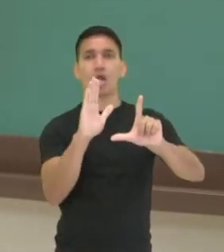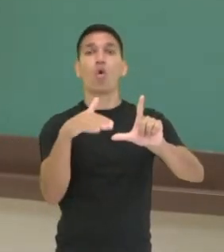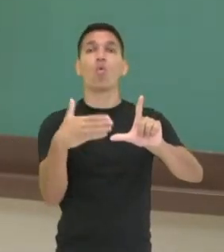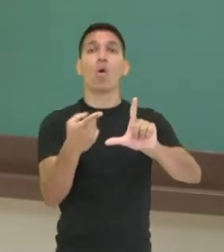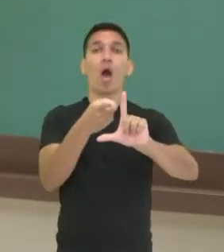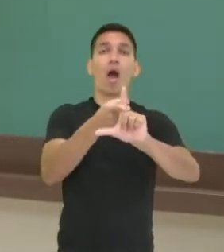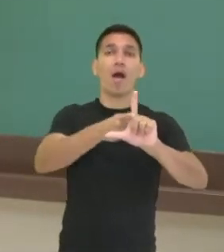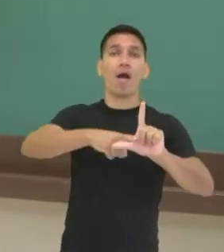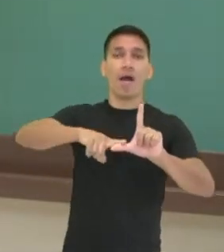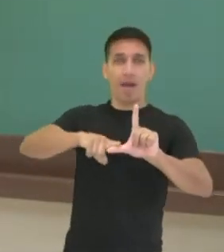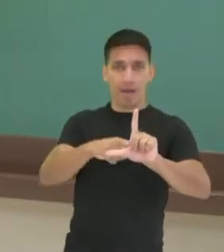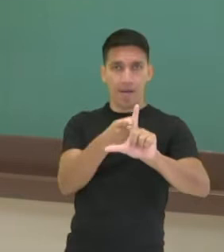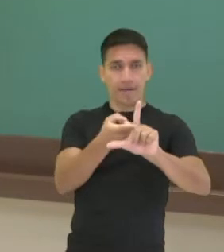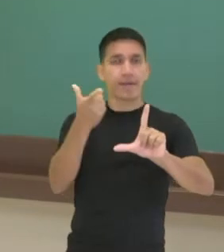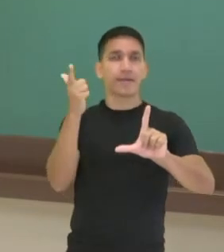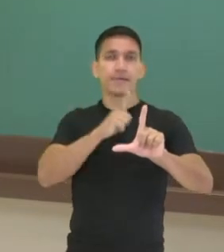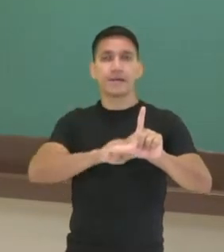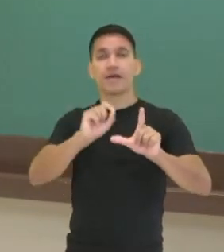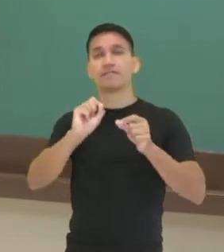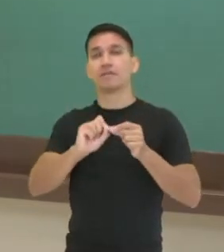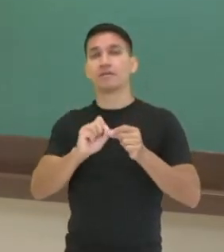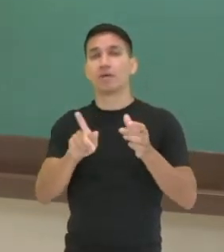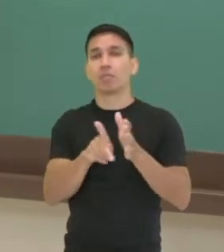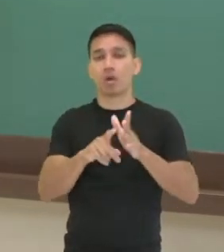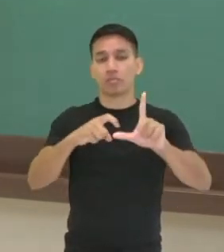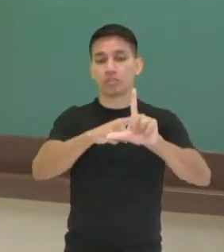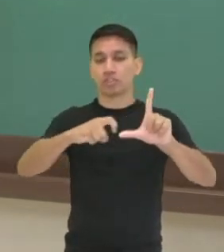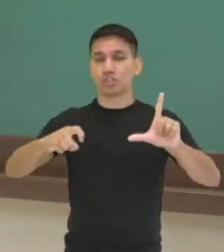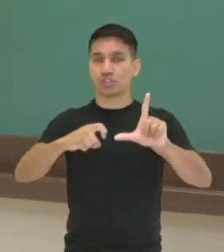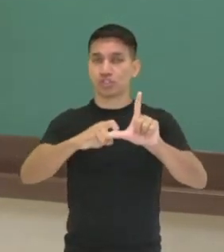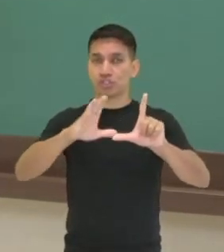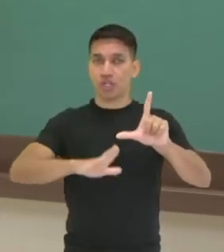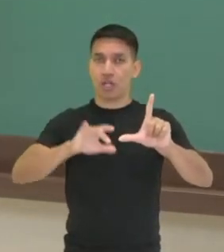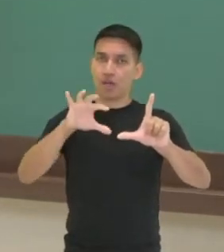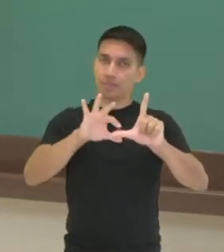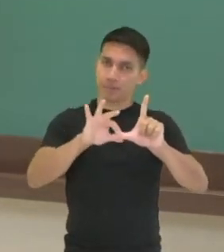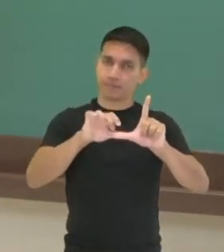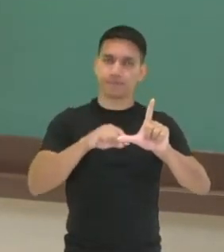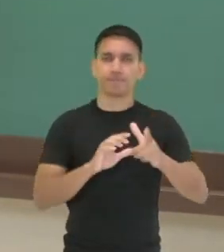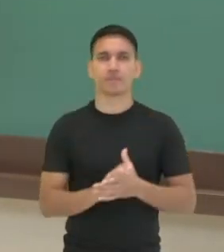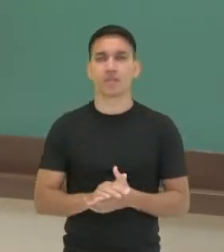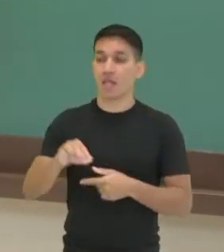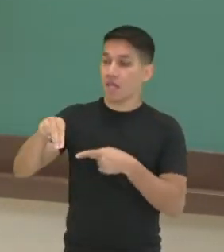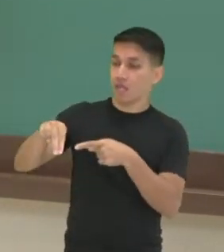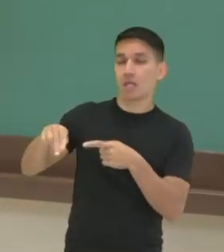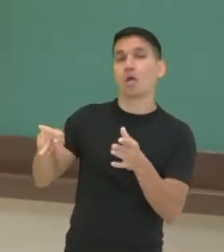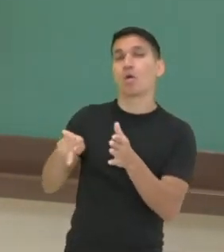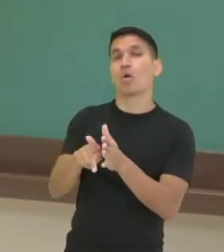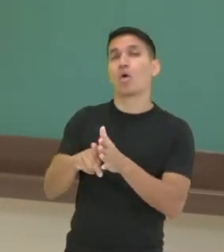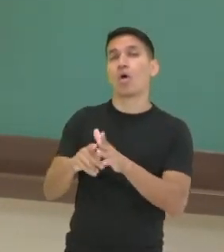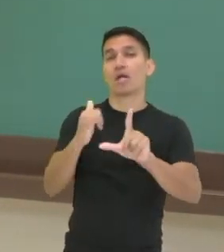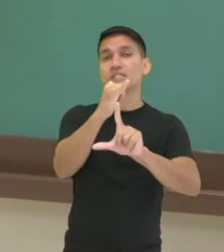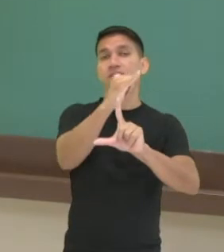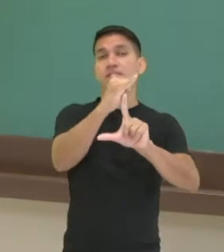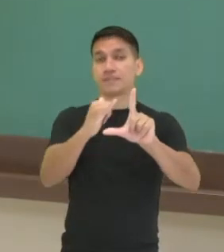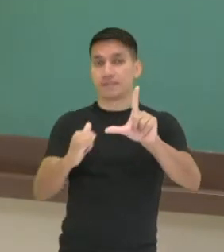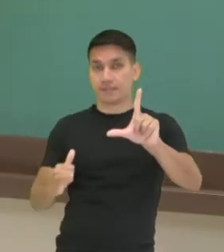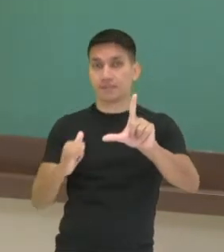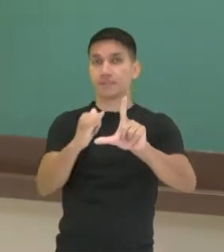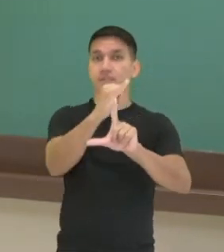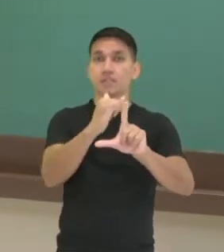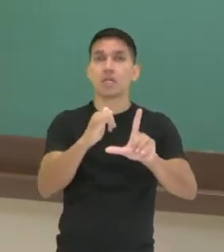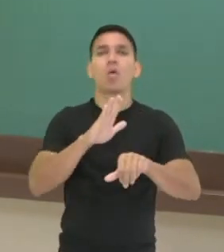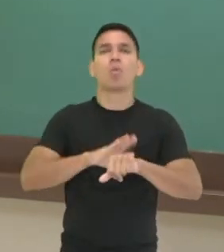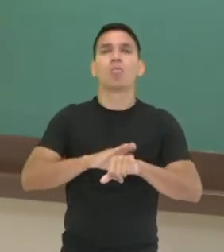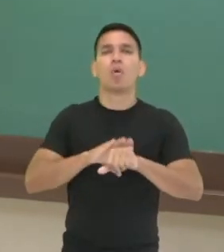o ângulo que ele vai fazer em relação ao eixo x. O n é o coeficiente linear, ou seja, é o